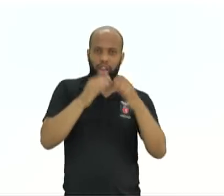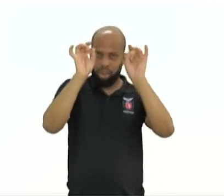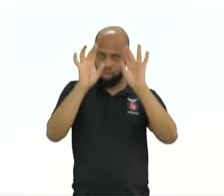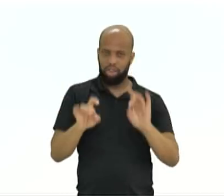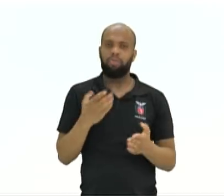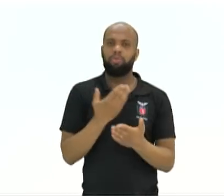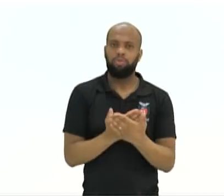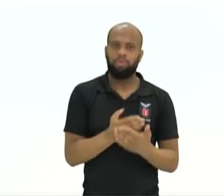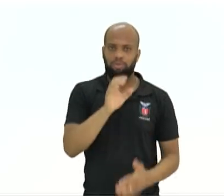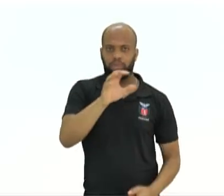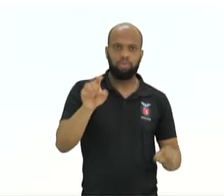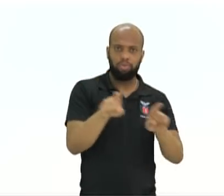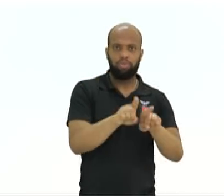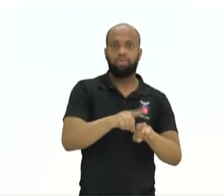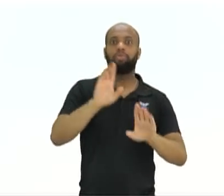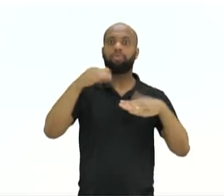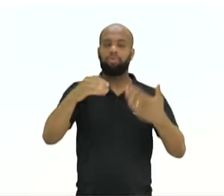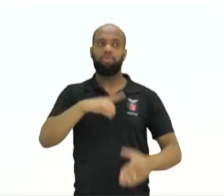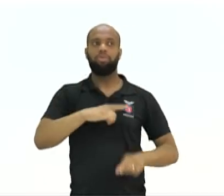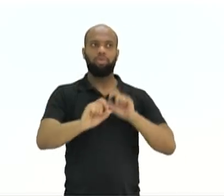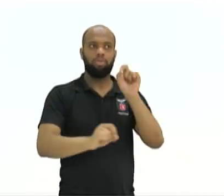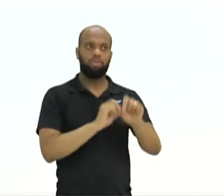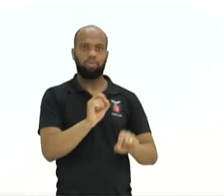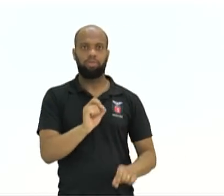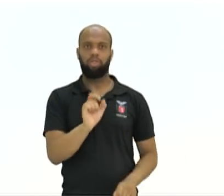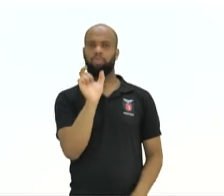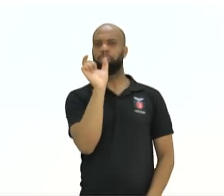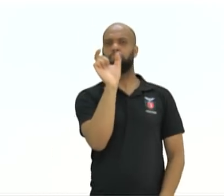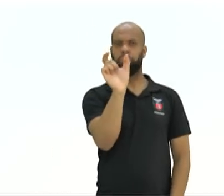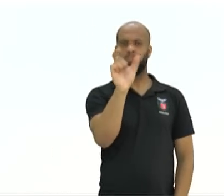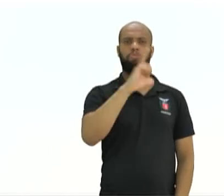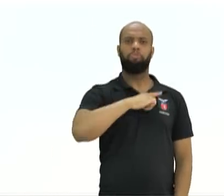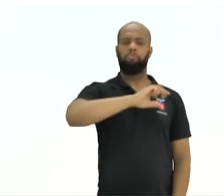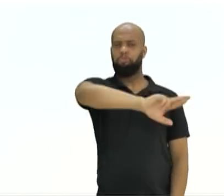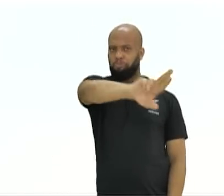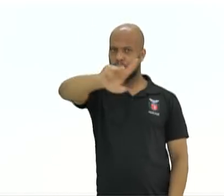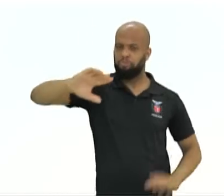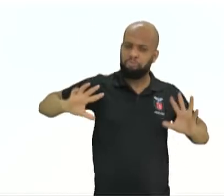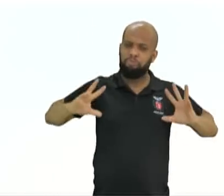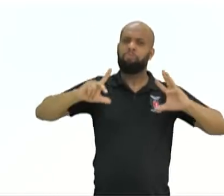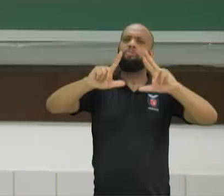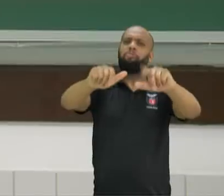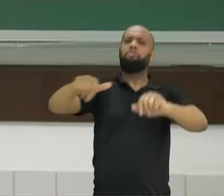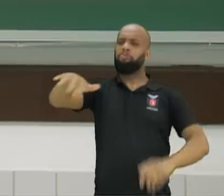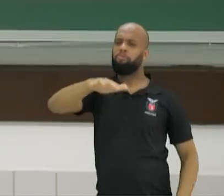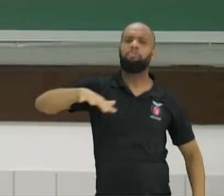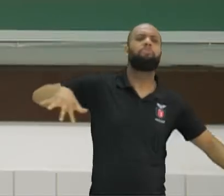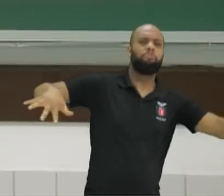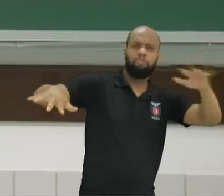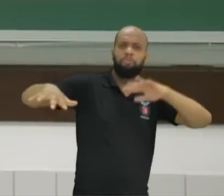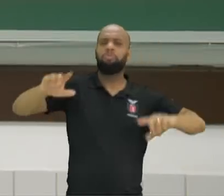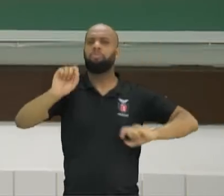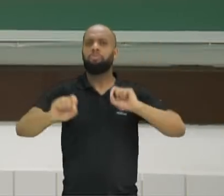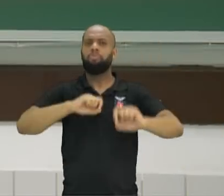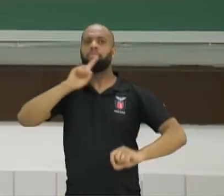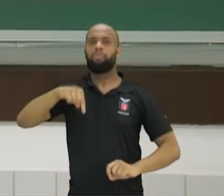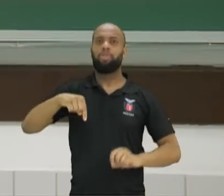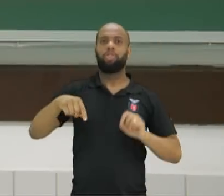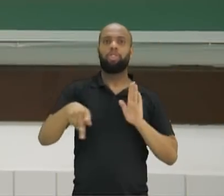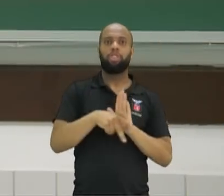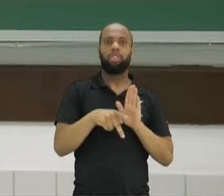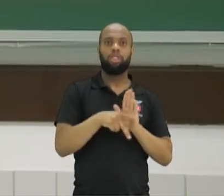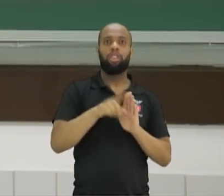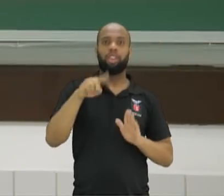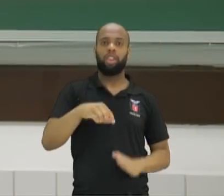tratamos disso, o termo que é considerado genérico para todas as danças urbanas é o